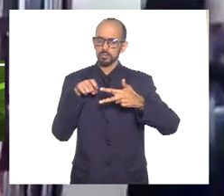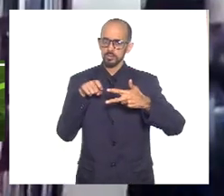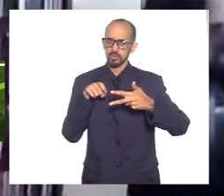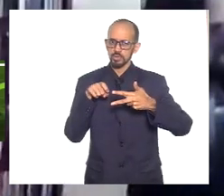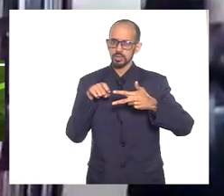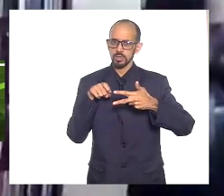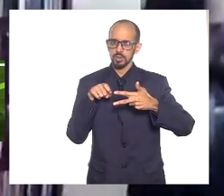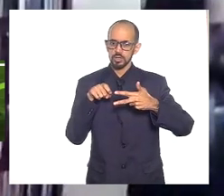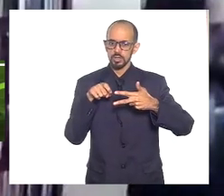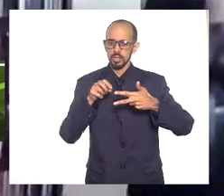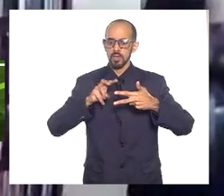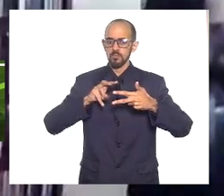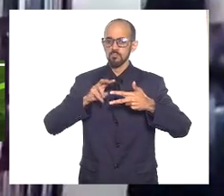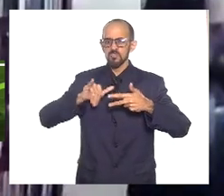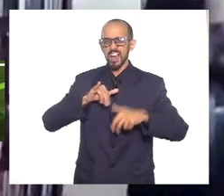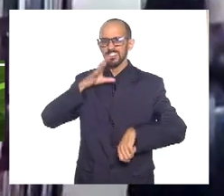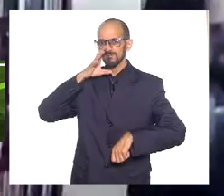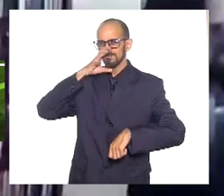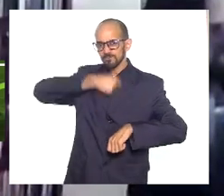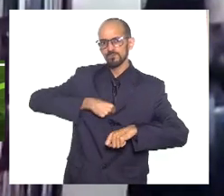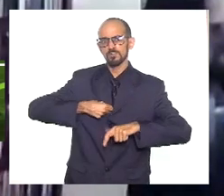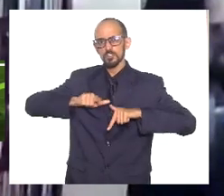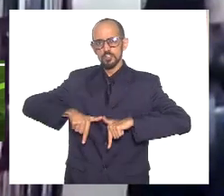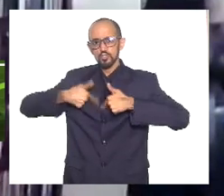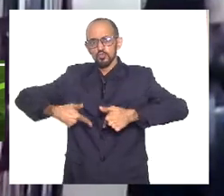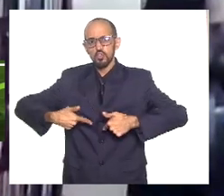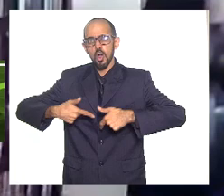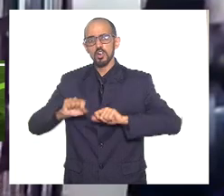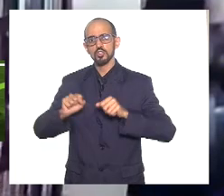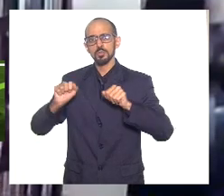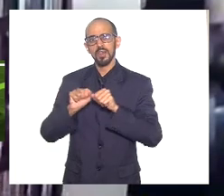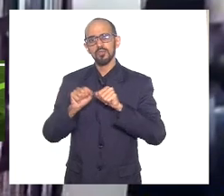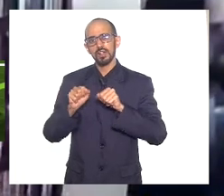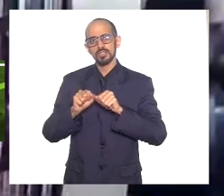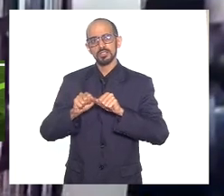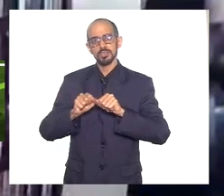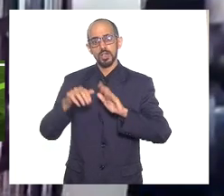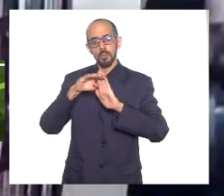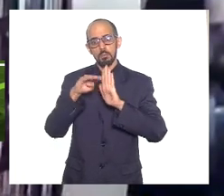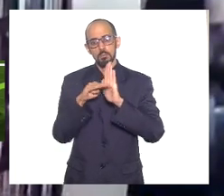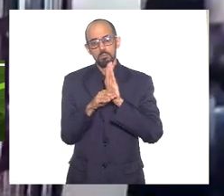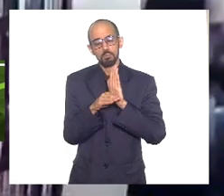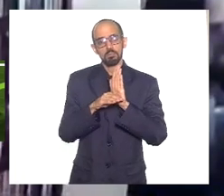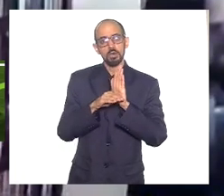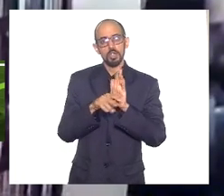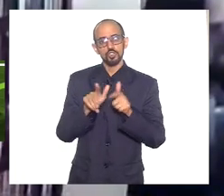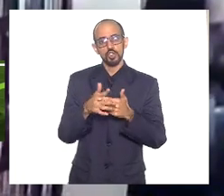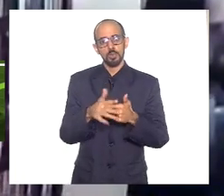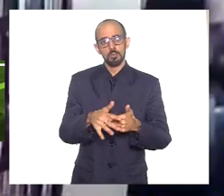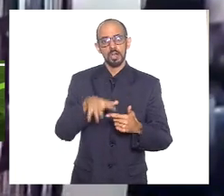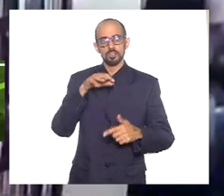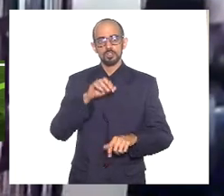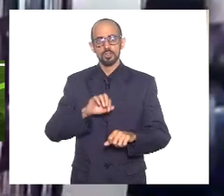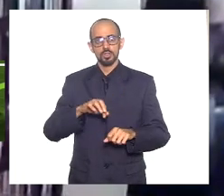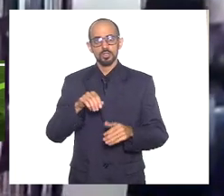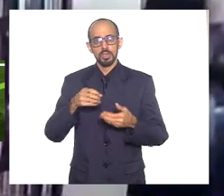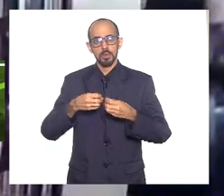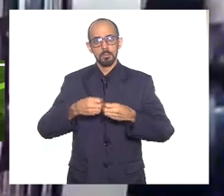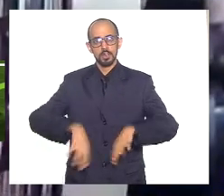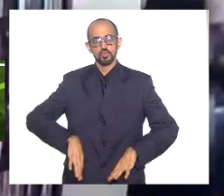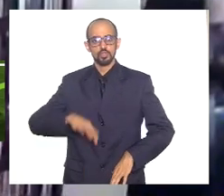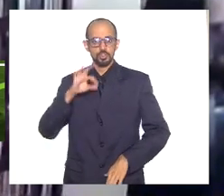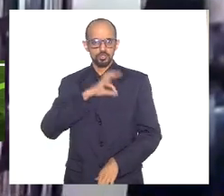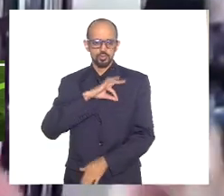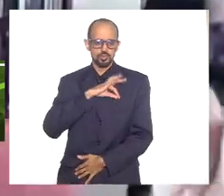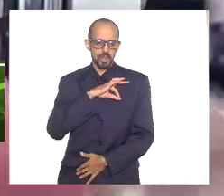envidará esforços para a elaboração de um plano de reajuste e recuperação das perdas salariais dos